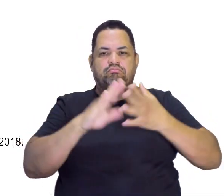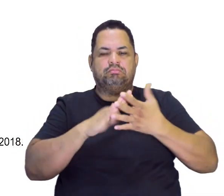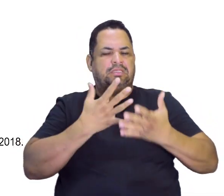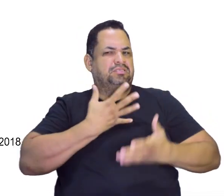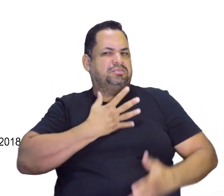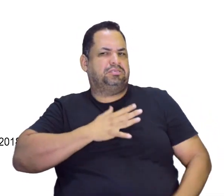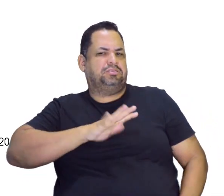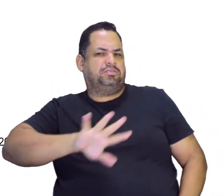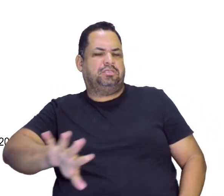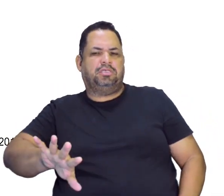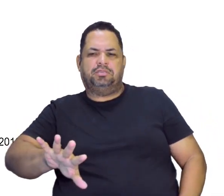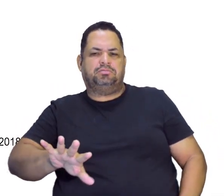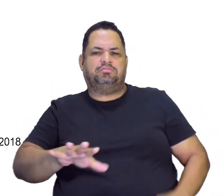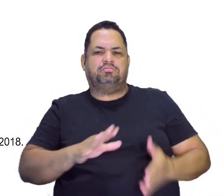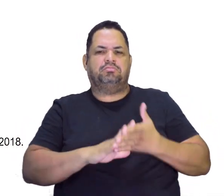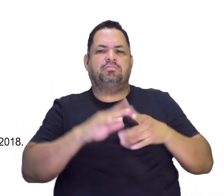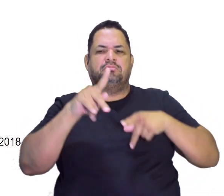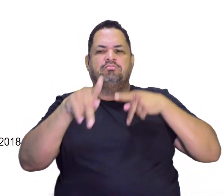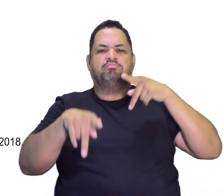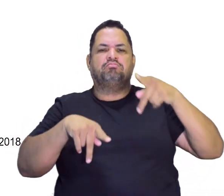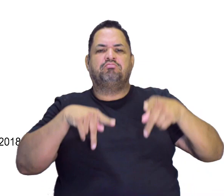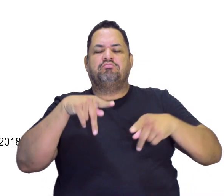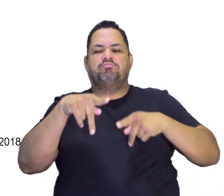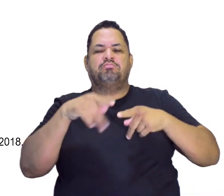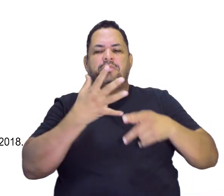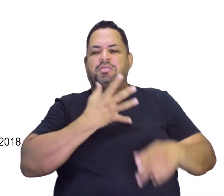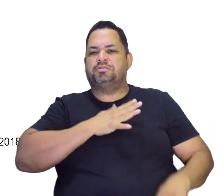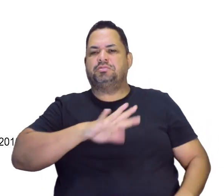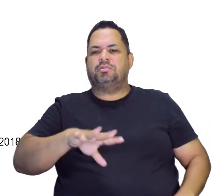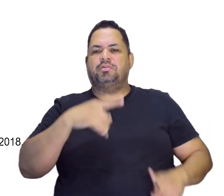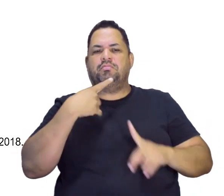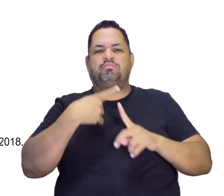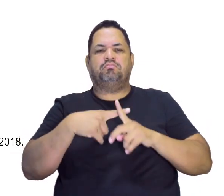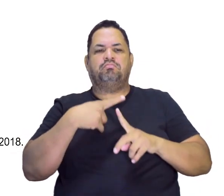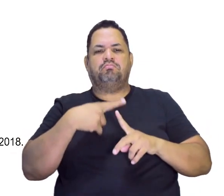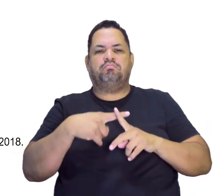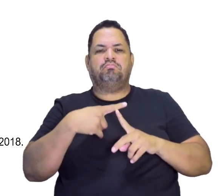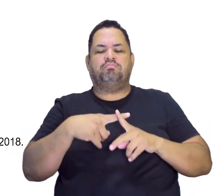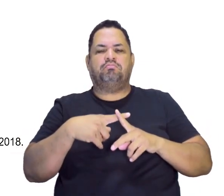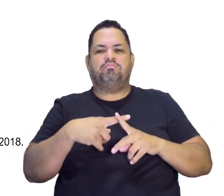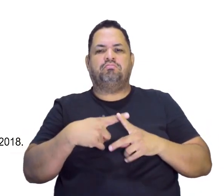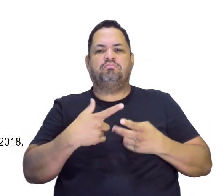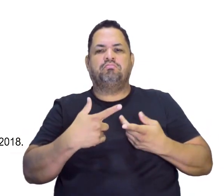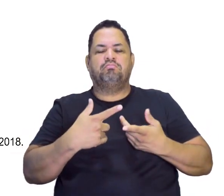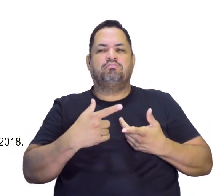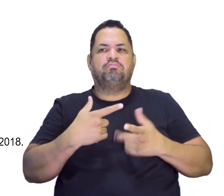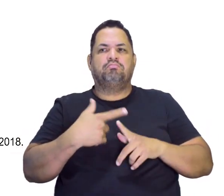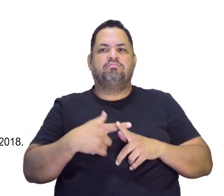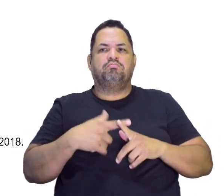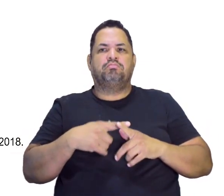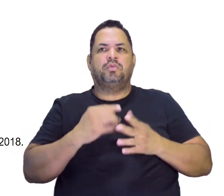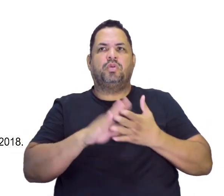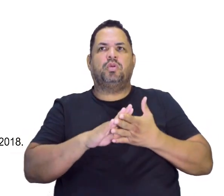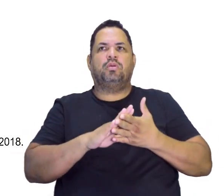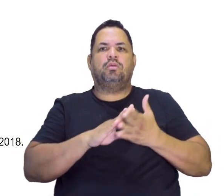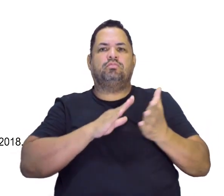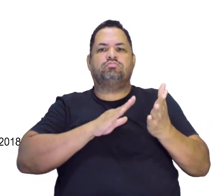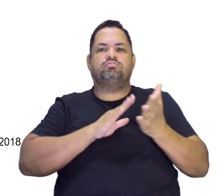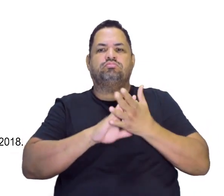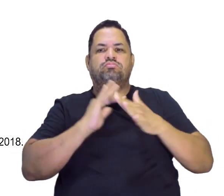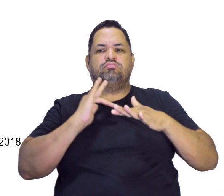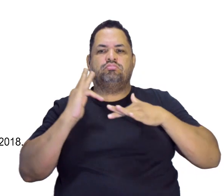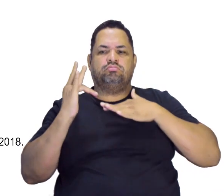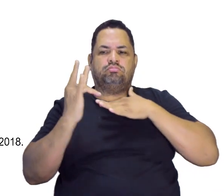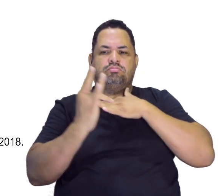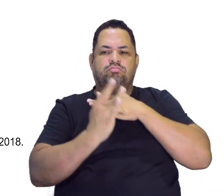indignados grande parte da população porque eh população porque a mídia né a mídia